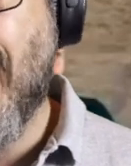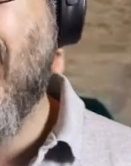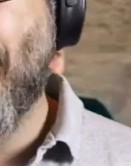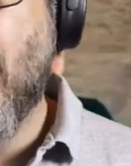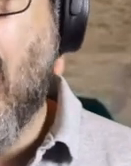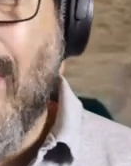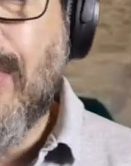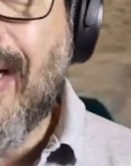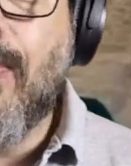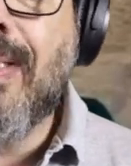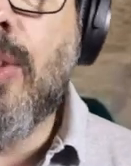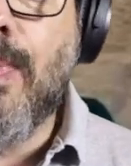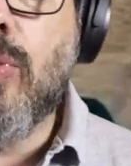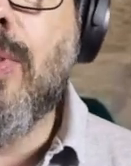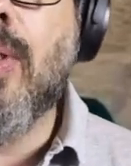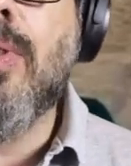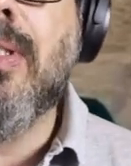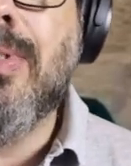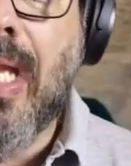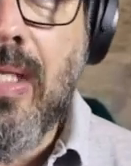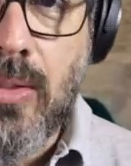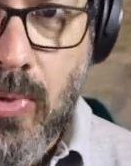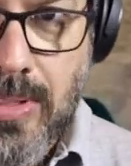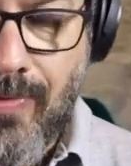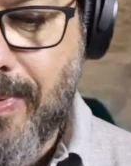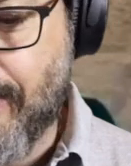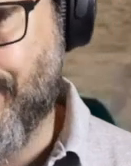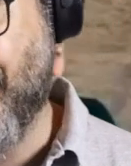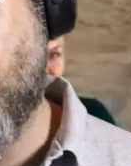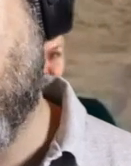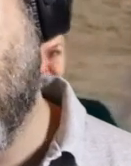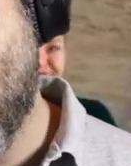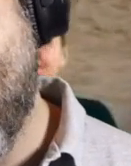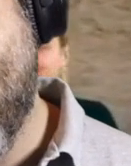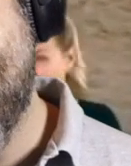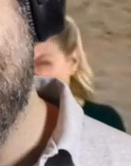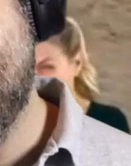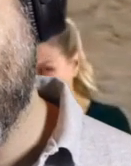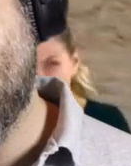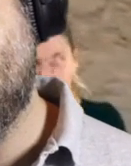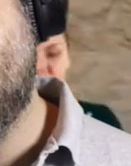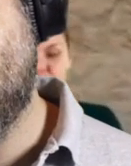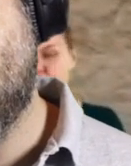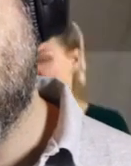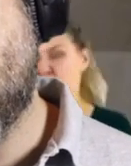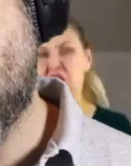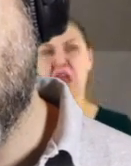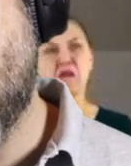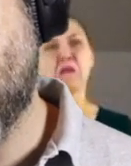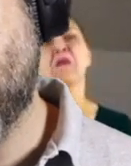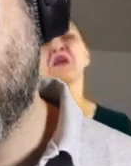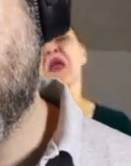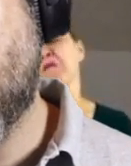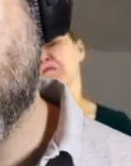motivos, pela quantidade imensa de pessoas que conseguiu sair do Bolsa Família. Lula também impediu de gerar